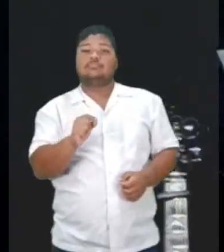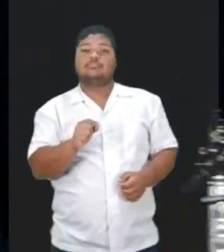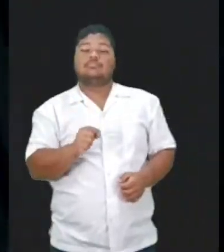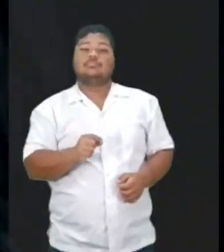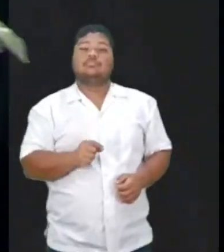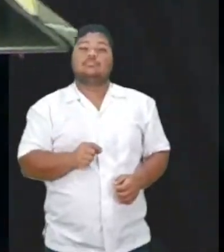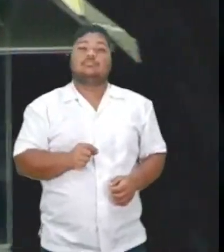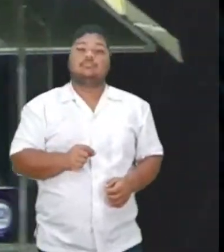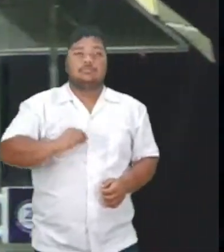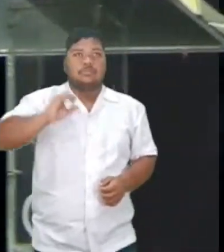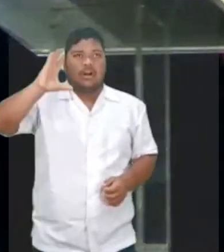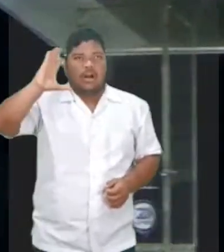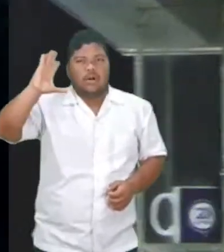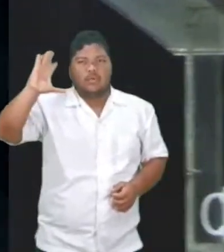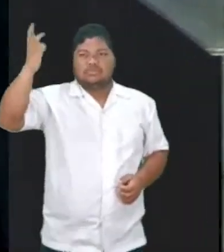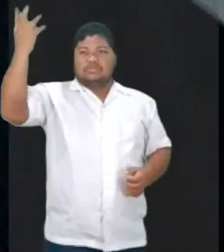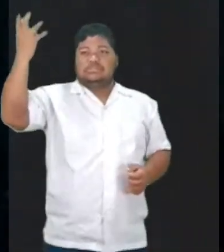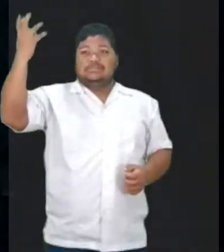Aconteceu